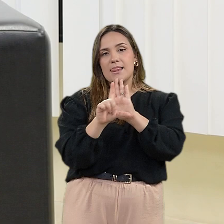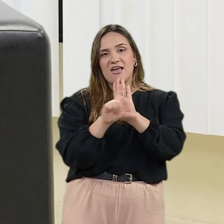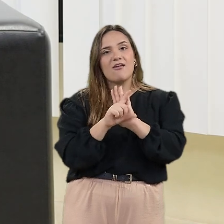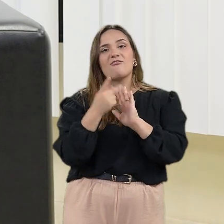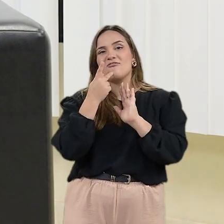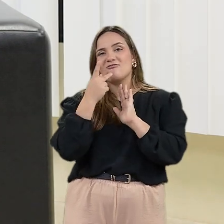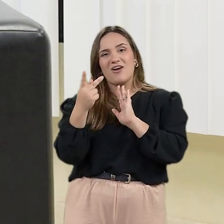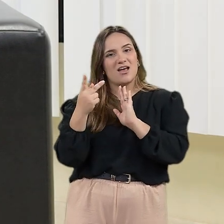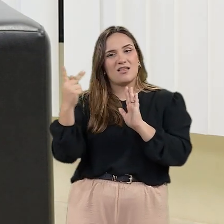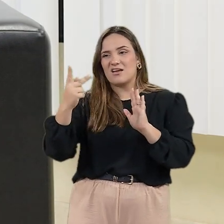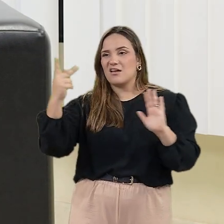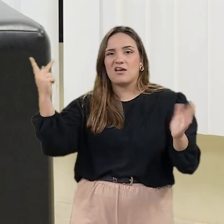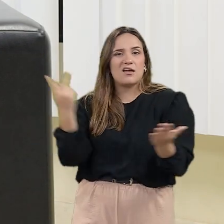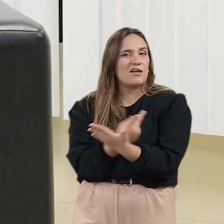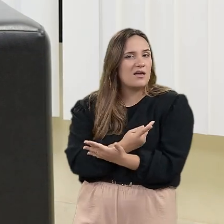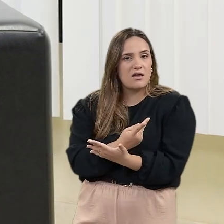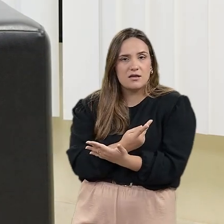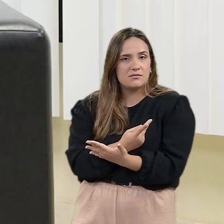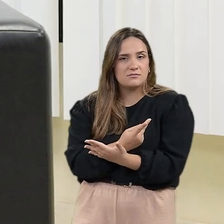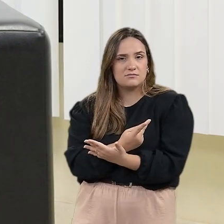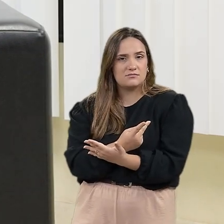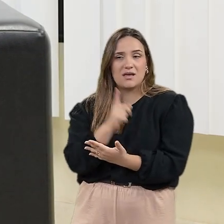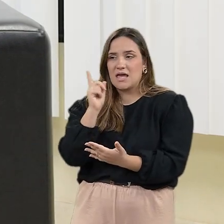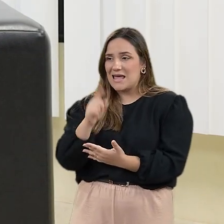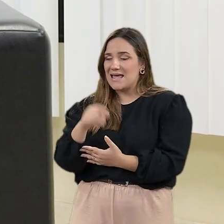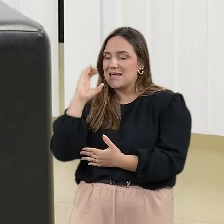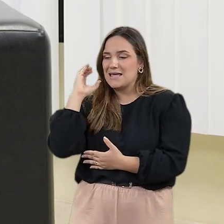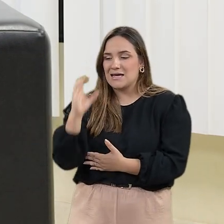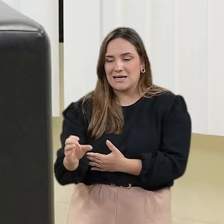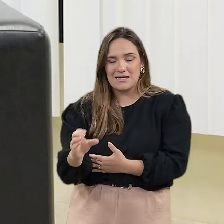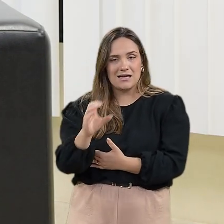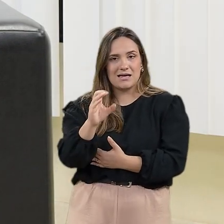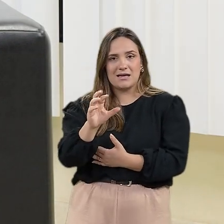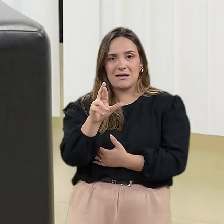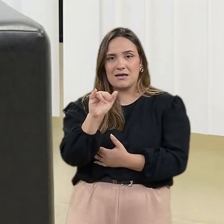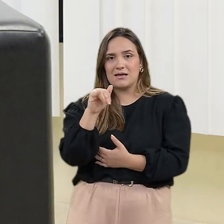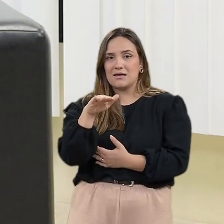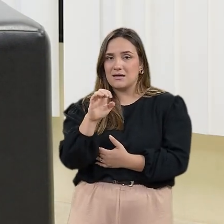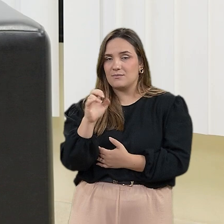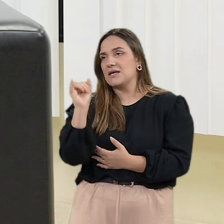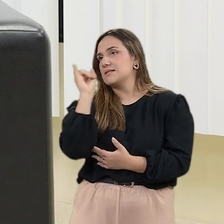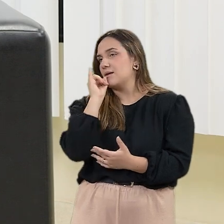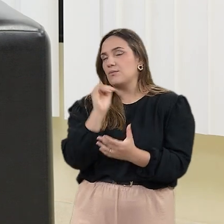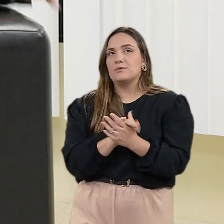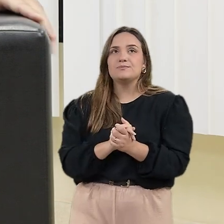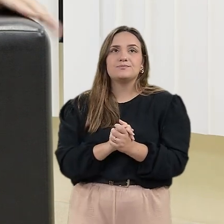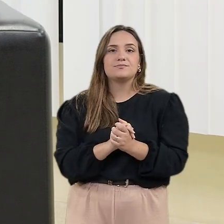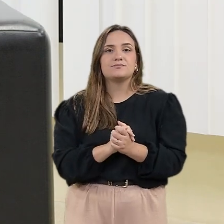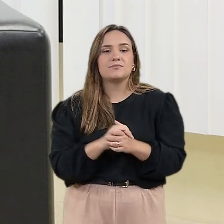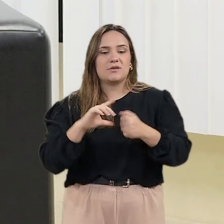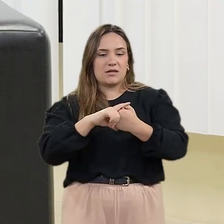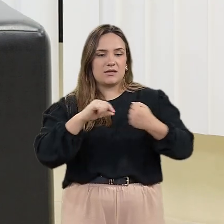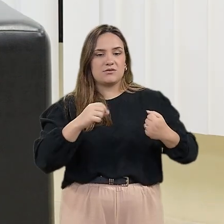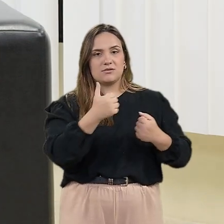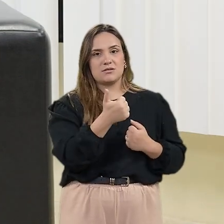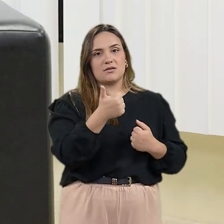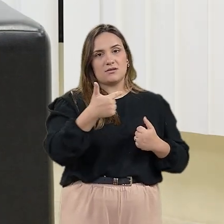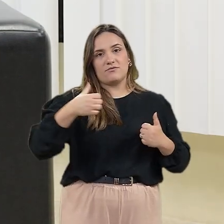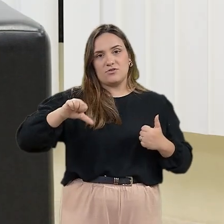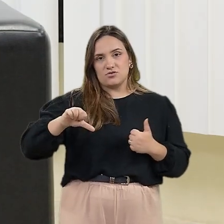especiais disciplinam como algo que se considera crime. Então nós temos lá os mais conhecidos,